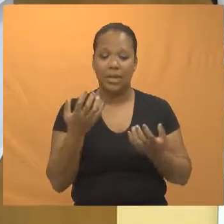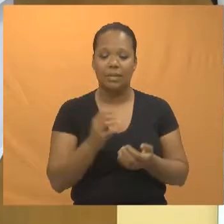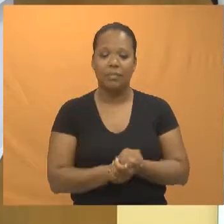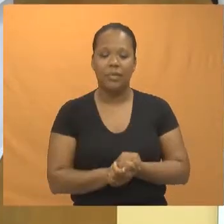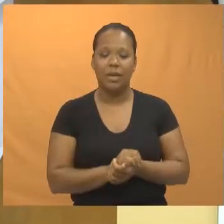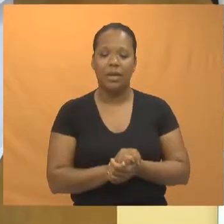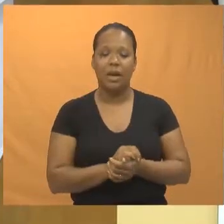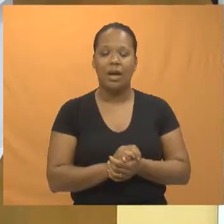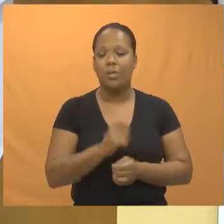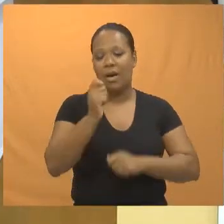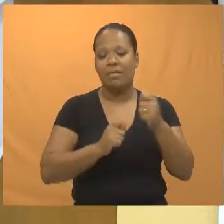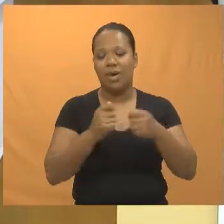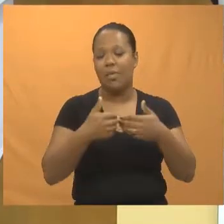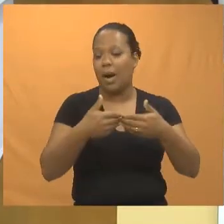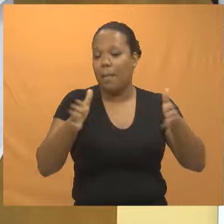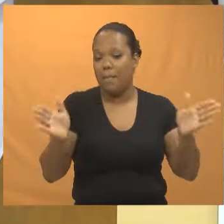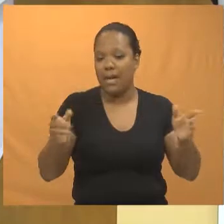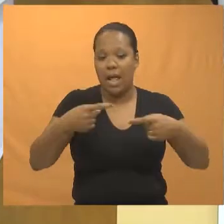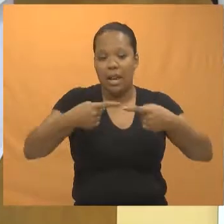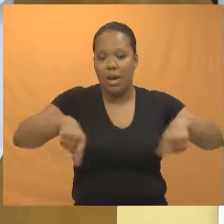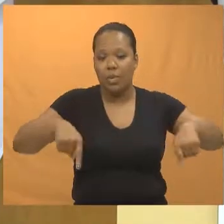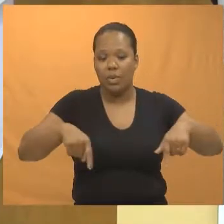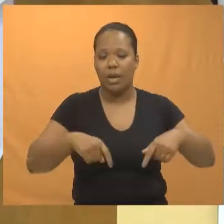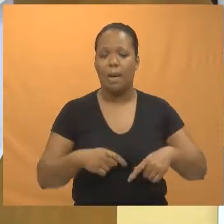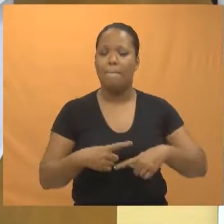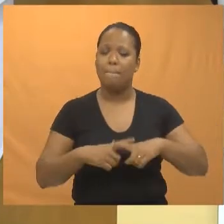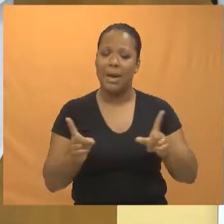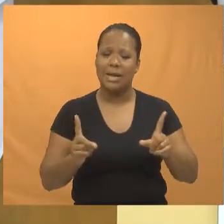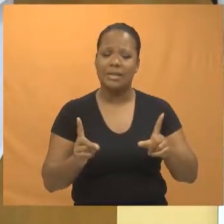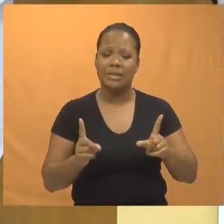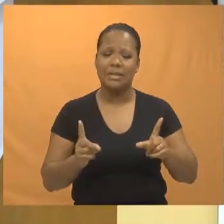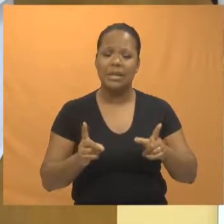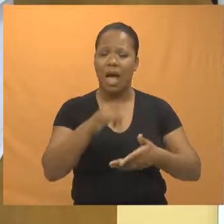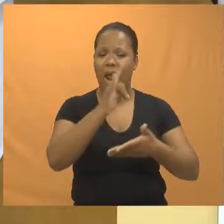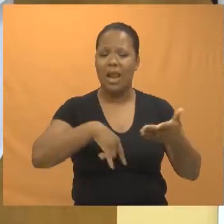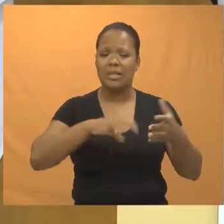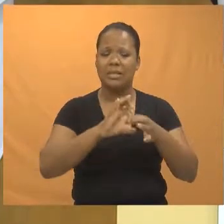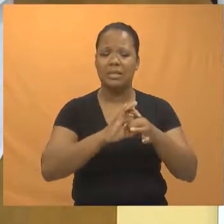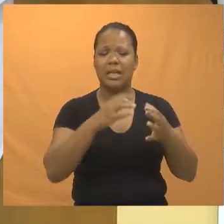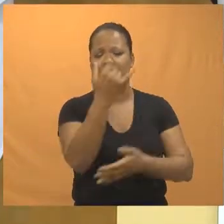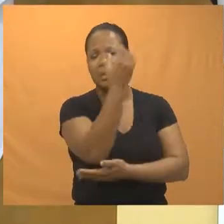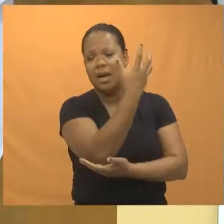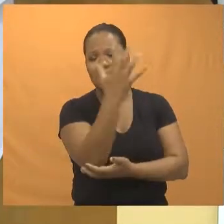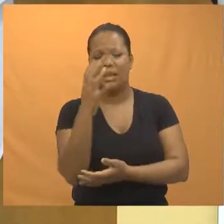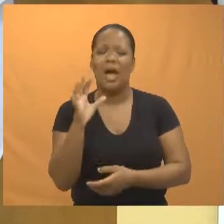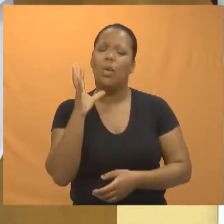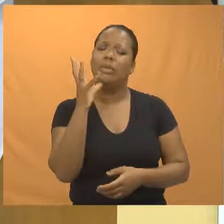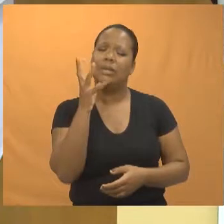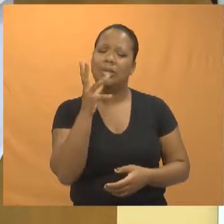abrir uma pequena indústria, que às vezes a licença ambiental trava todo esse processo da gente